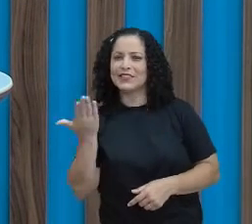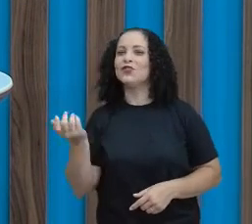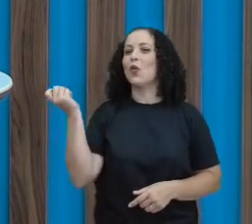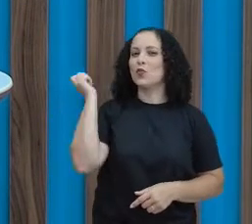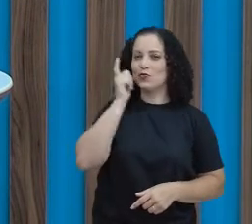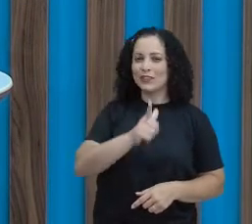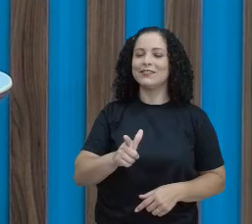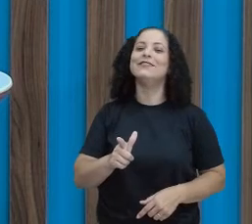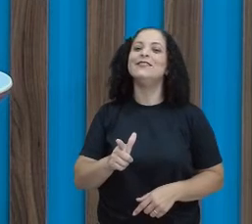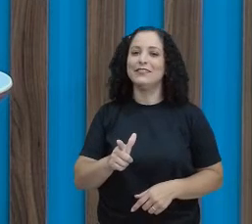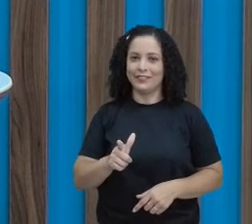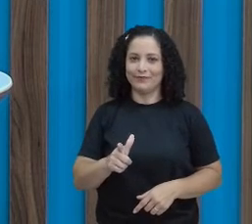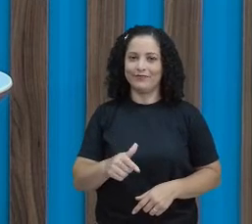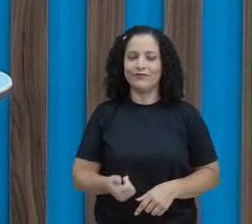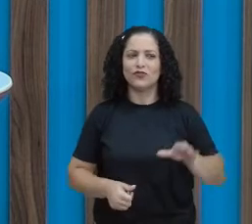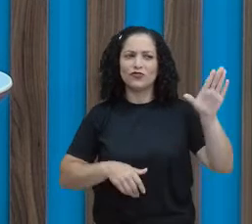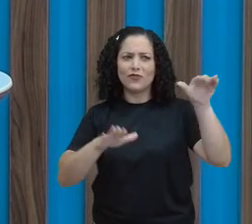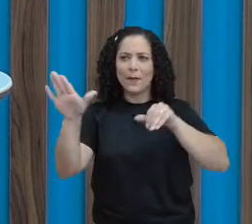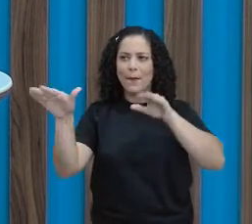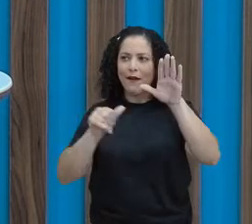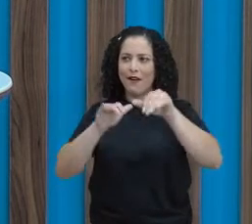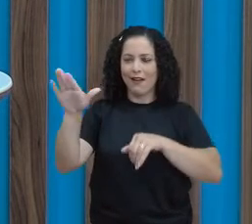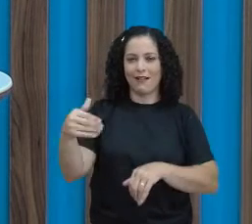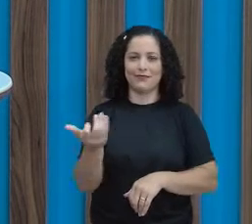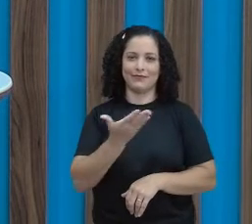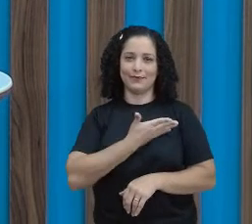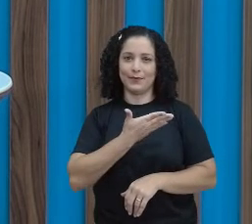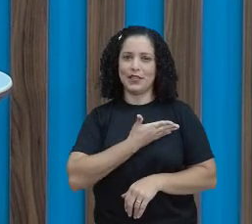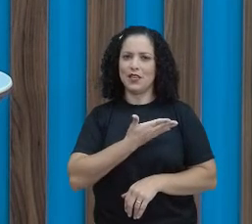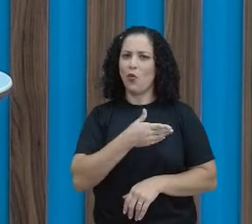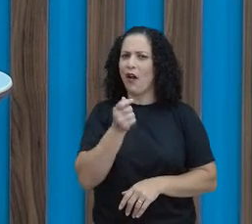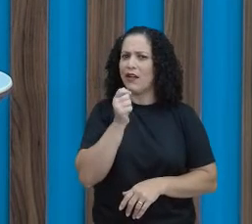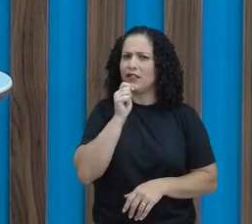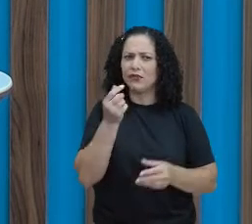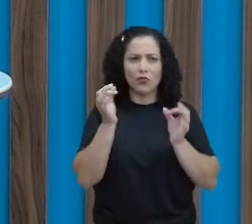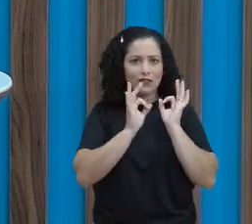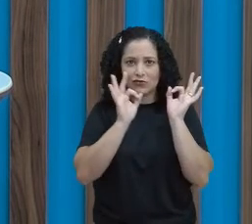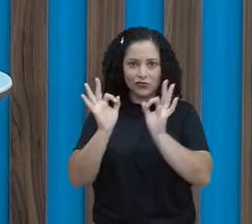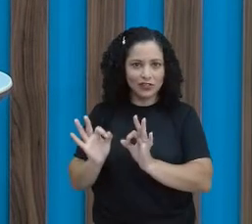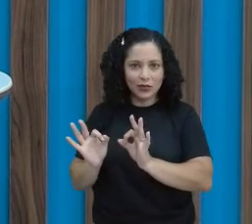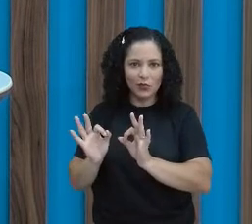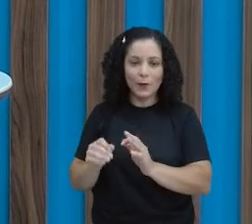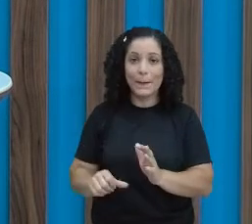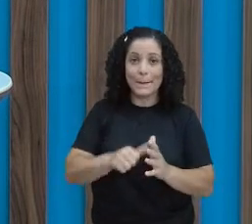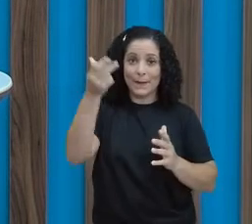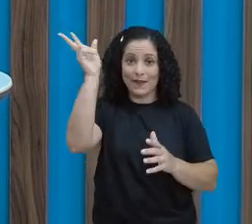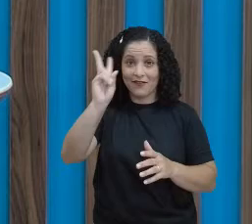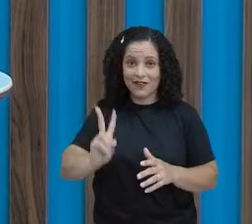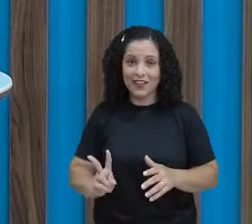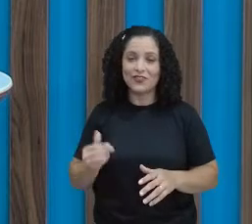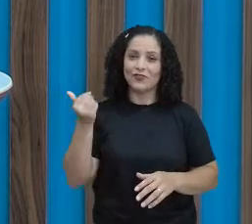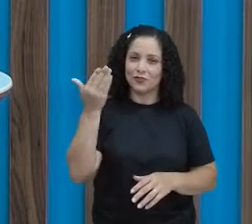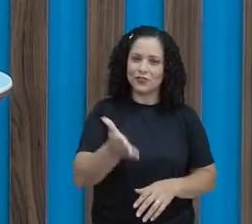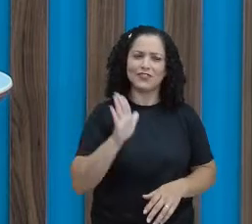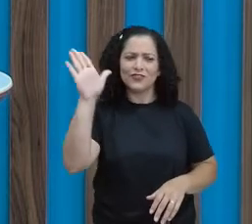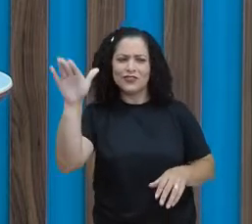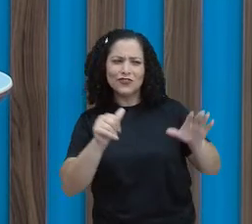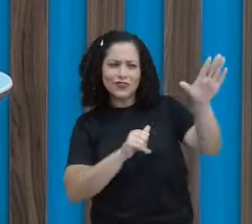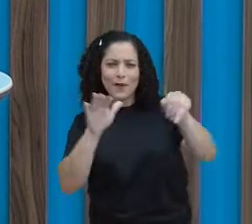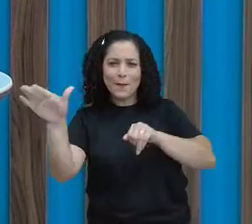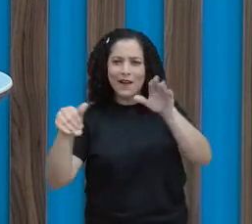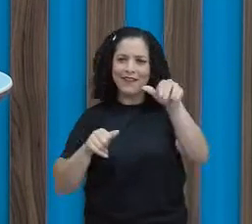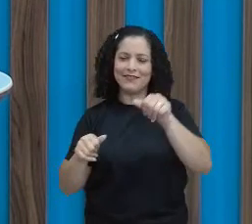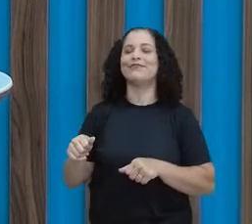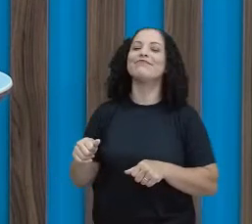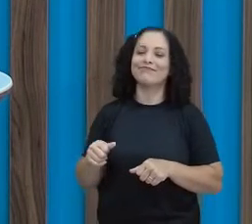conseguem trazer um amigo que não tinha assistido nenhuma aula ainda, que é a primeira vez e que vocês foi quem orientaram e